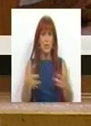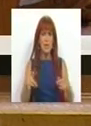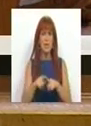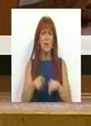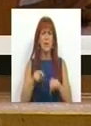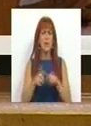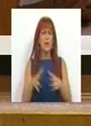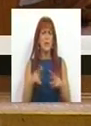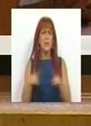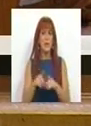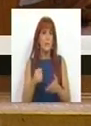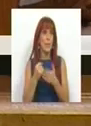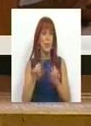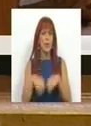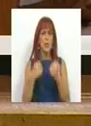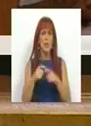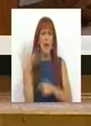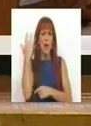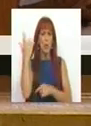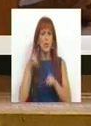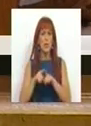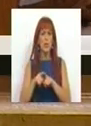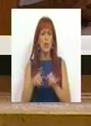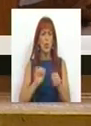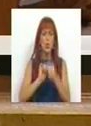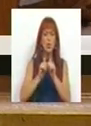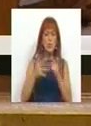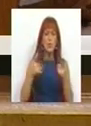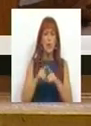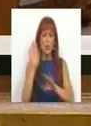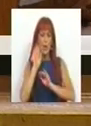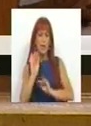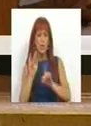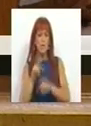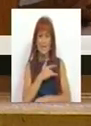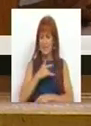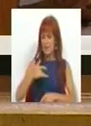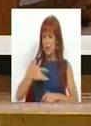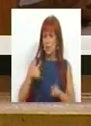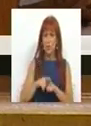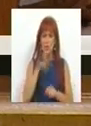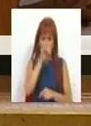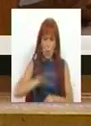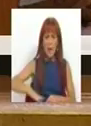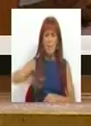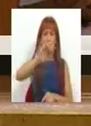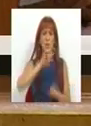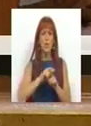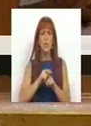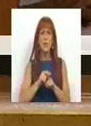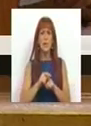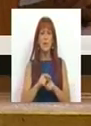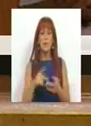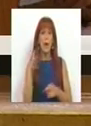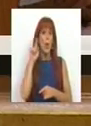tão abrangentes como o apoio social, a cultura, o desporto, a educação, a saúde, o ambiente ou a qualidade